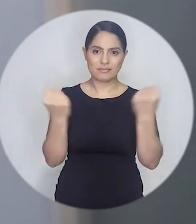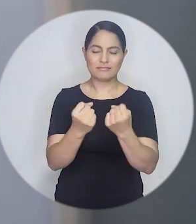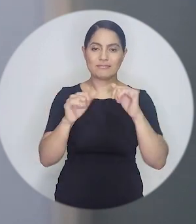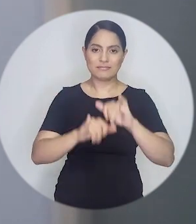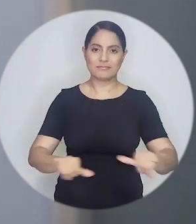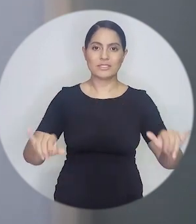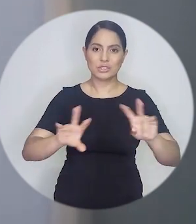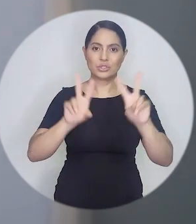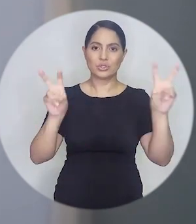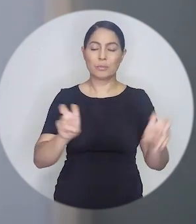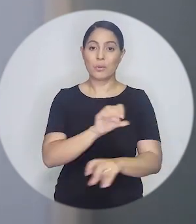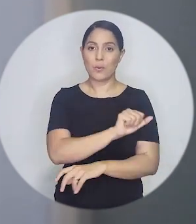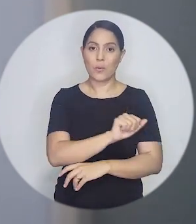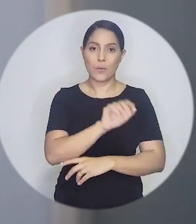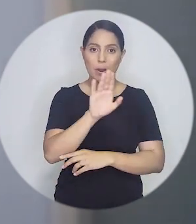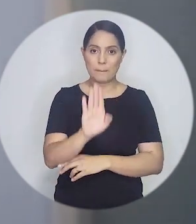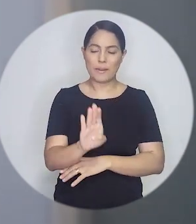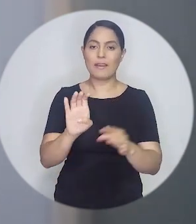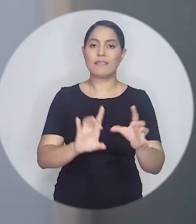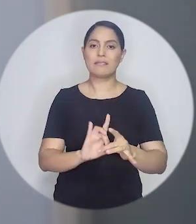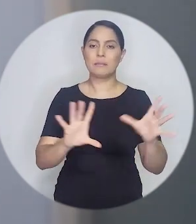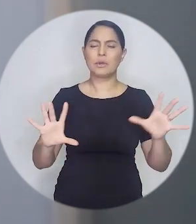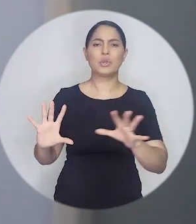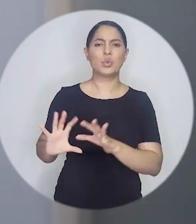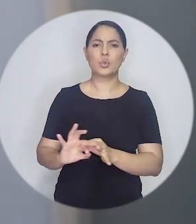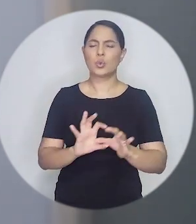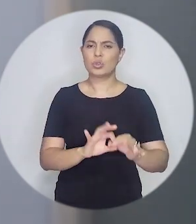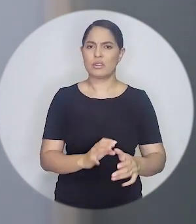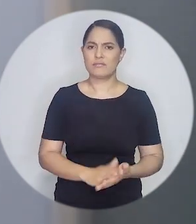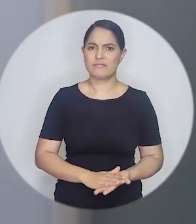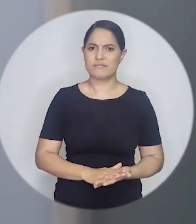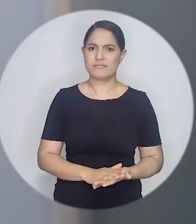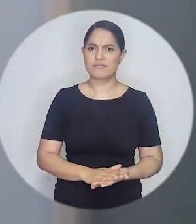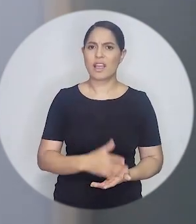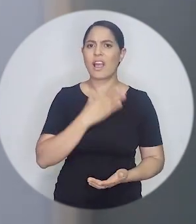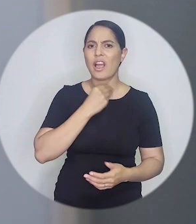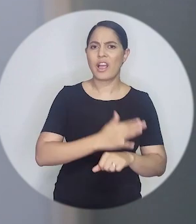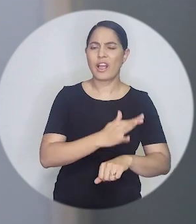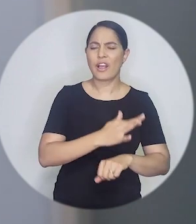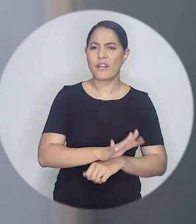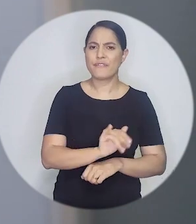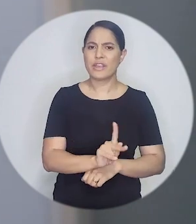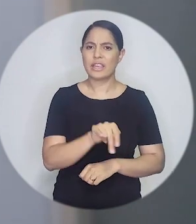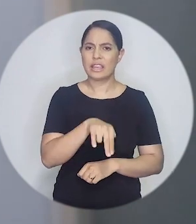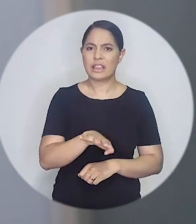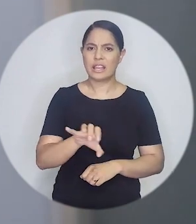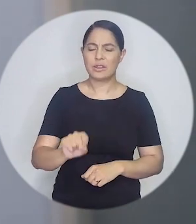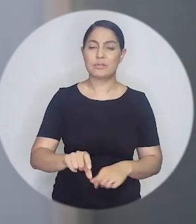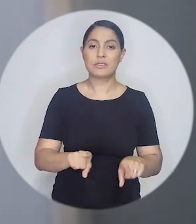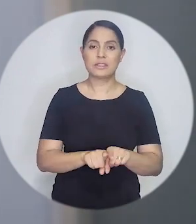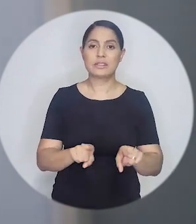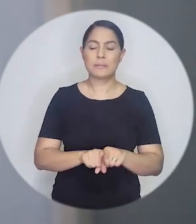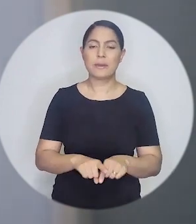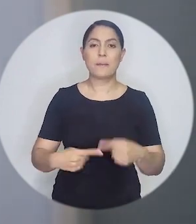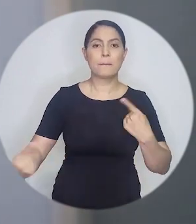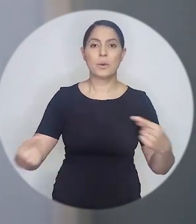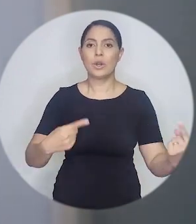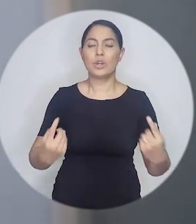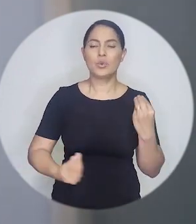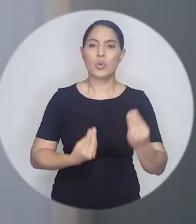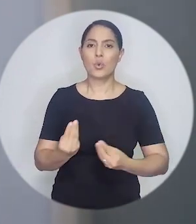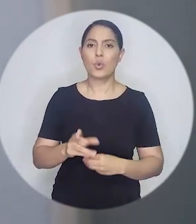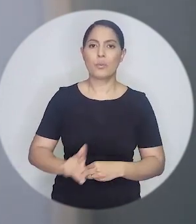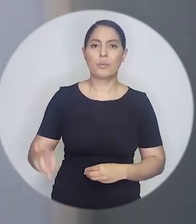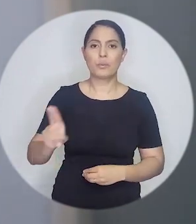da Democracia, que debateu os impactos das fake news na democracia, o uso do direito como arma política e o papel da OAB